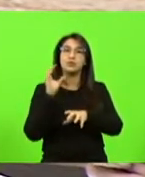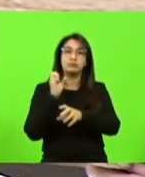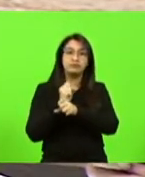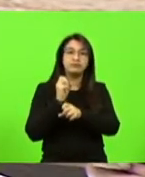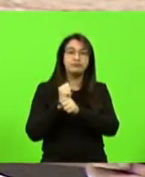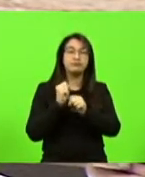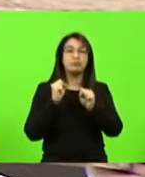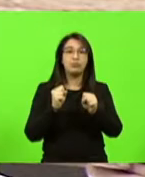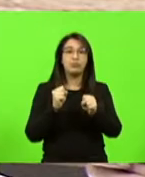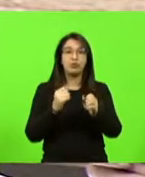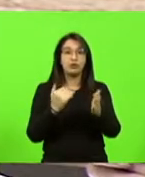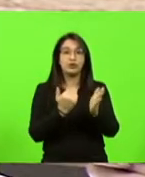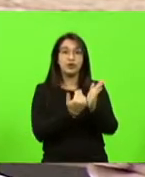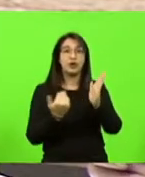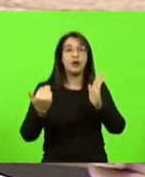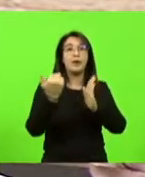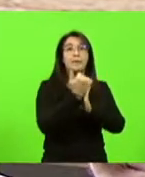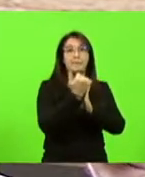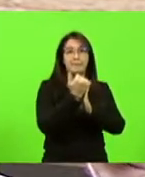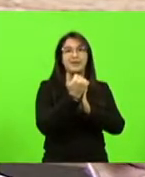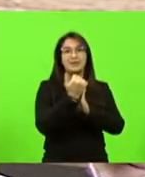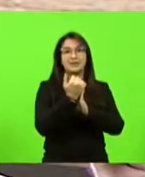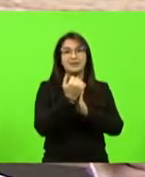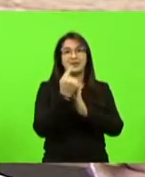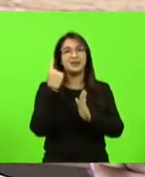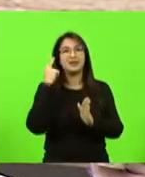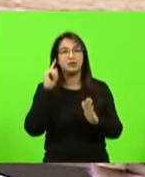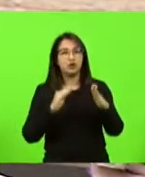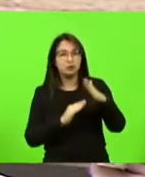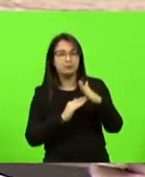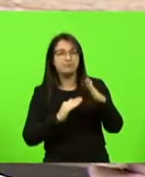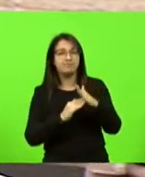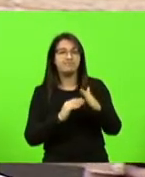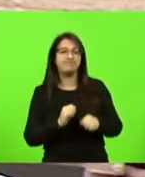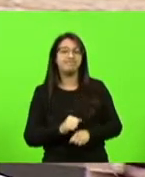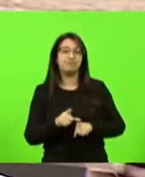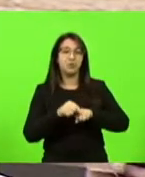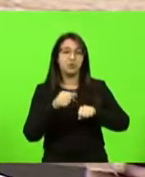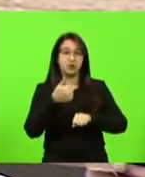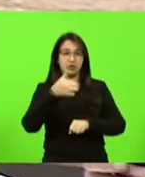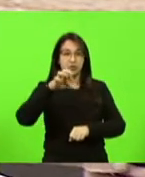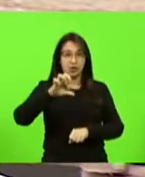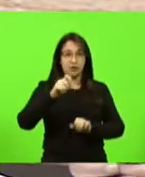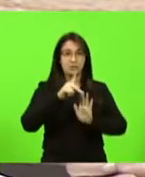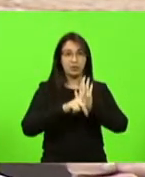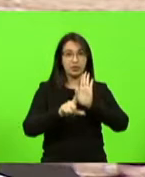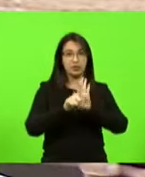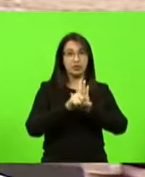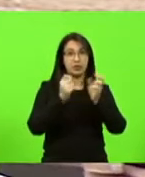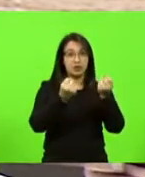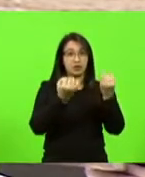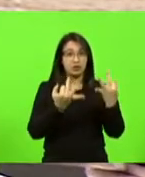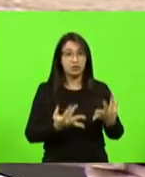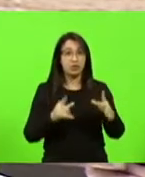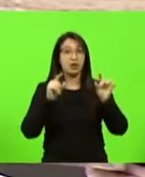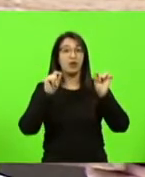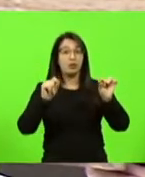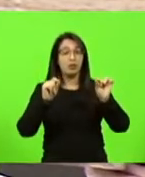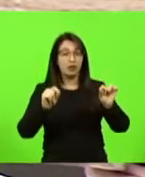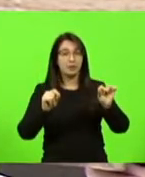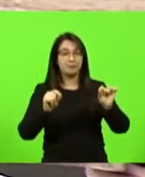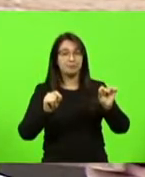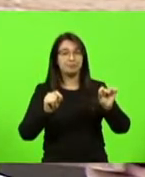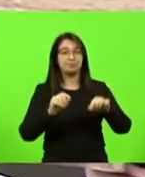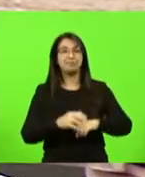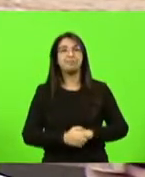prazo. Então, no artigo 19 desse projeto de lei, diz o seguinte, deputado Márcio Machado, cláusula